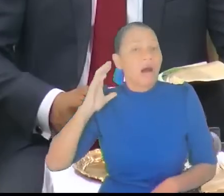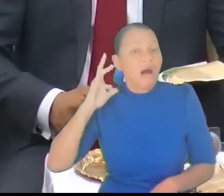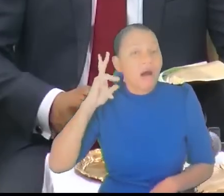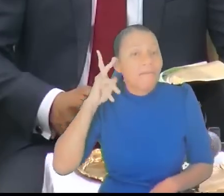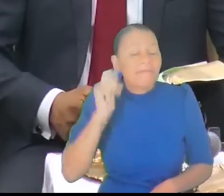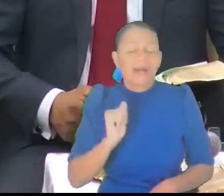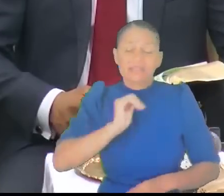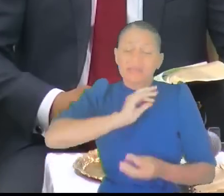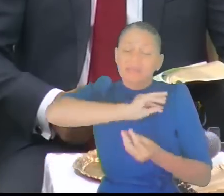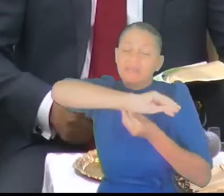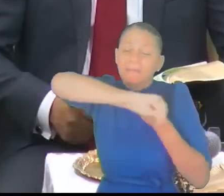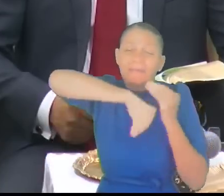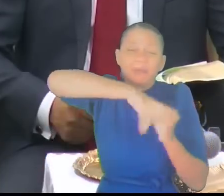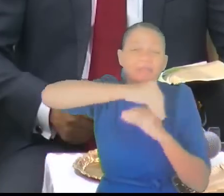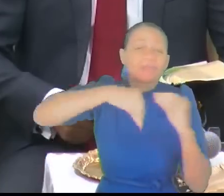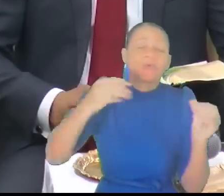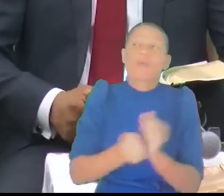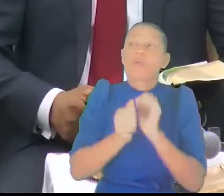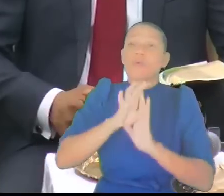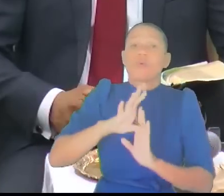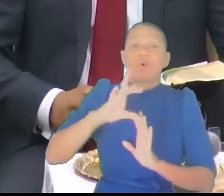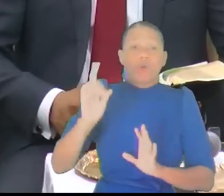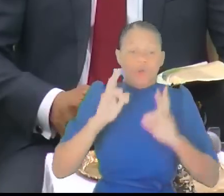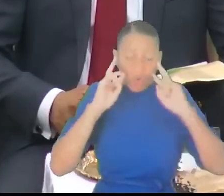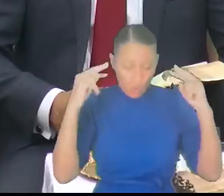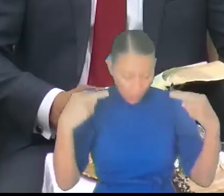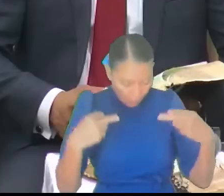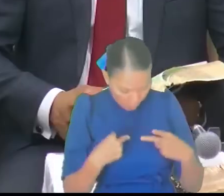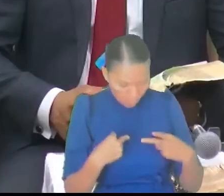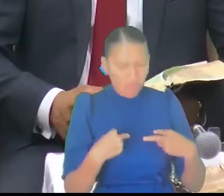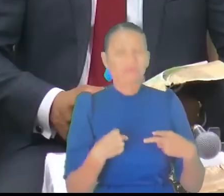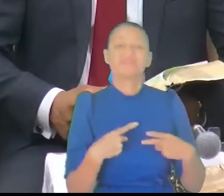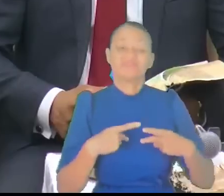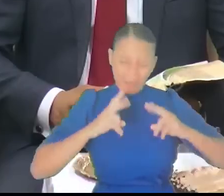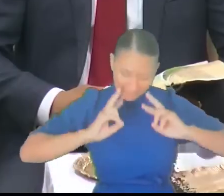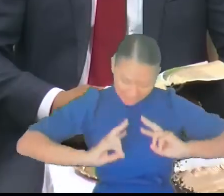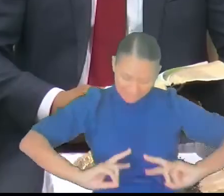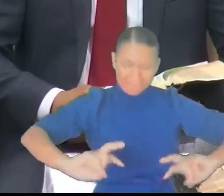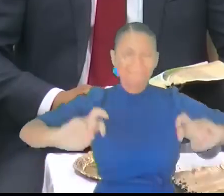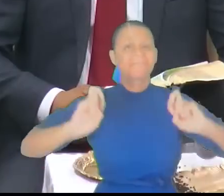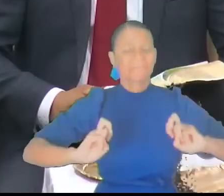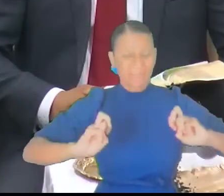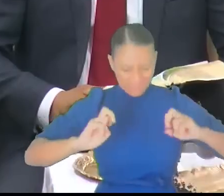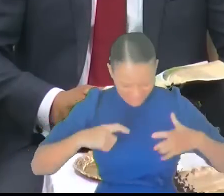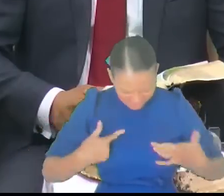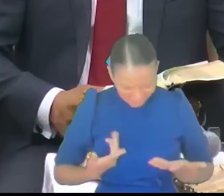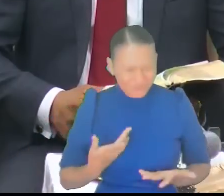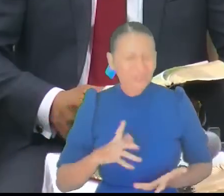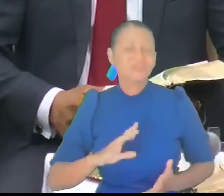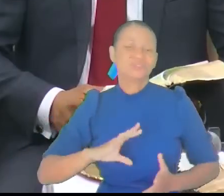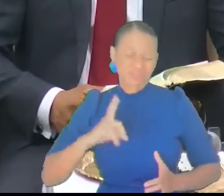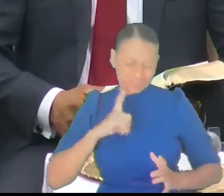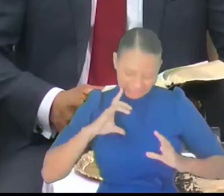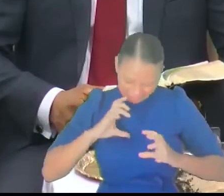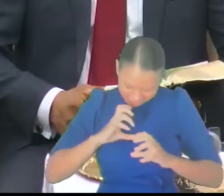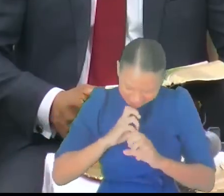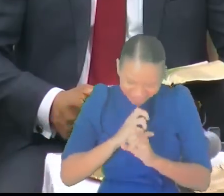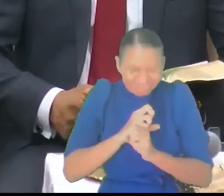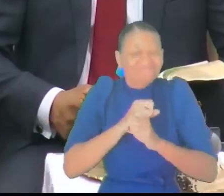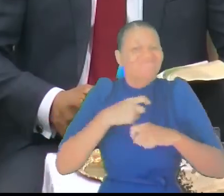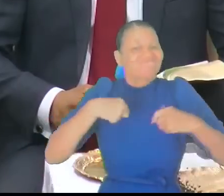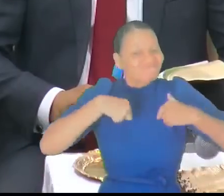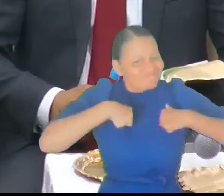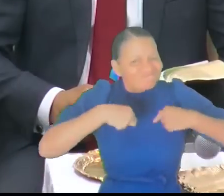mesclado. Glória a Deus. E eu olho para mim e ainda vejo essa mescla. Eu olho para mim e